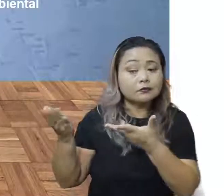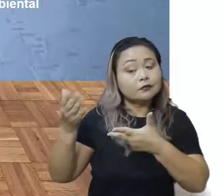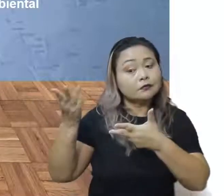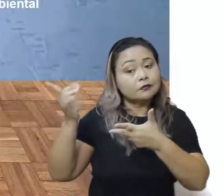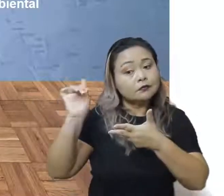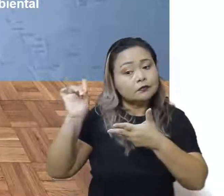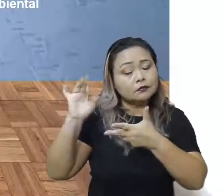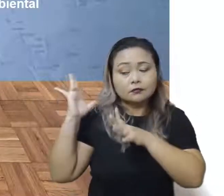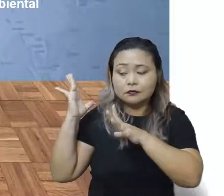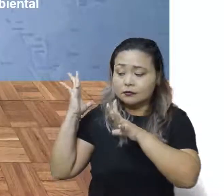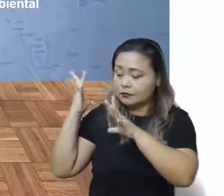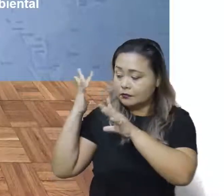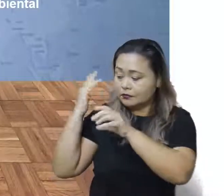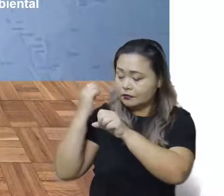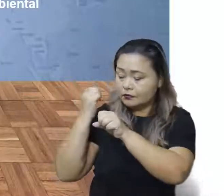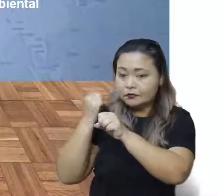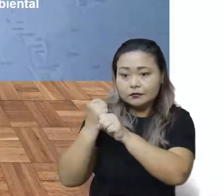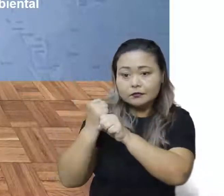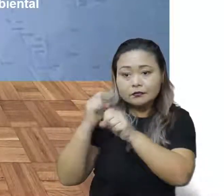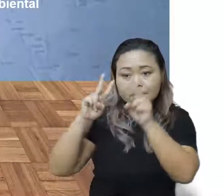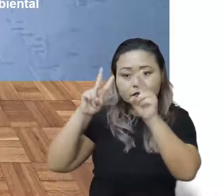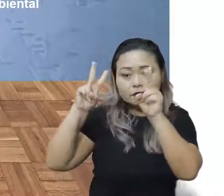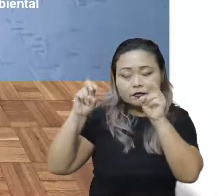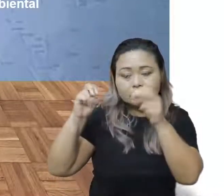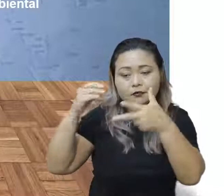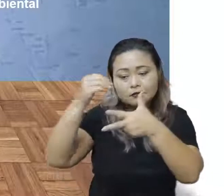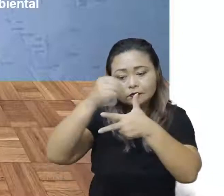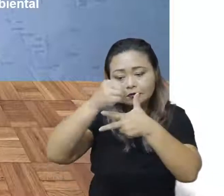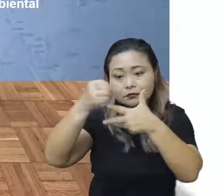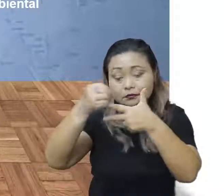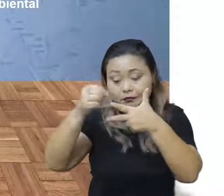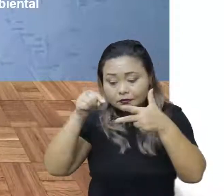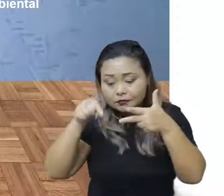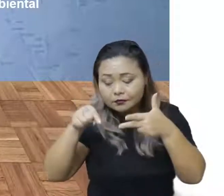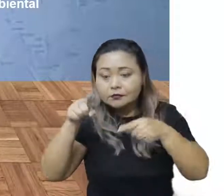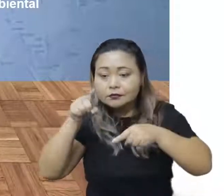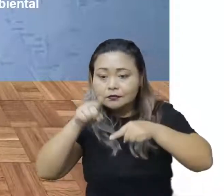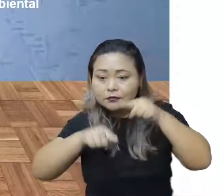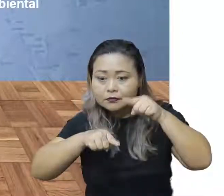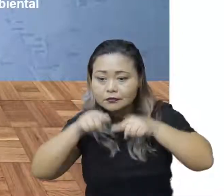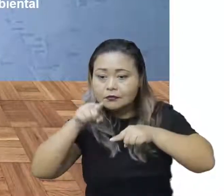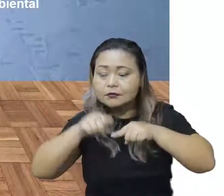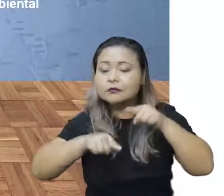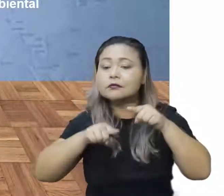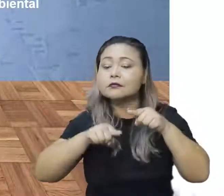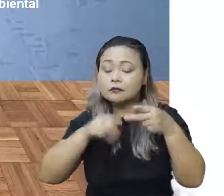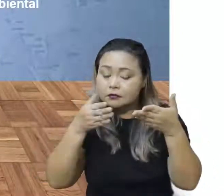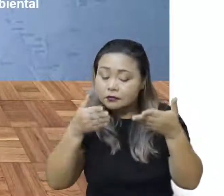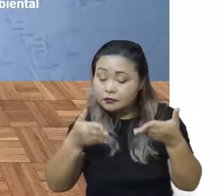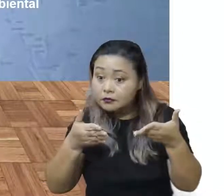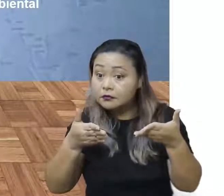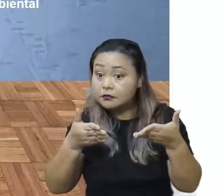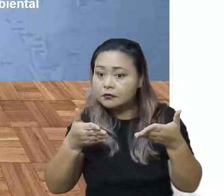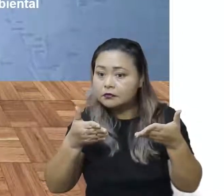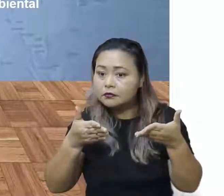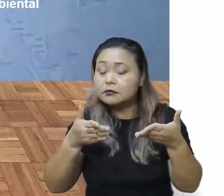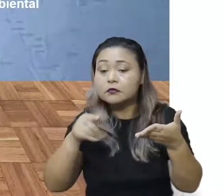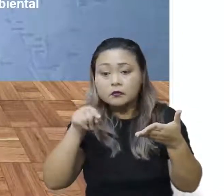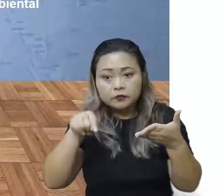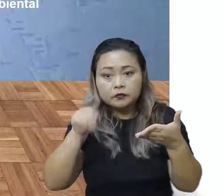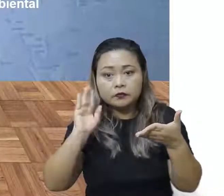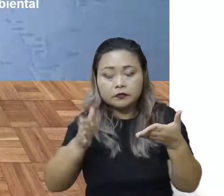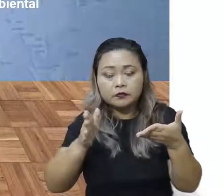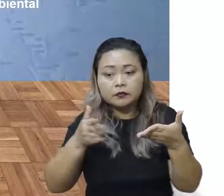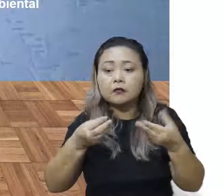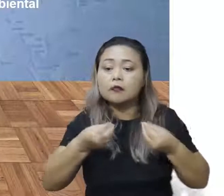No Revisa Enem, que é um material que está sendo aí, que foi, né? Não está sendo não, que